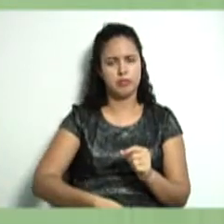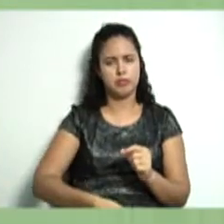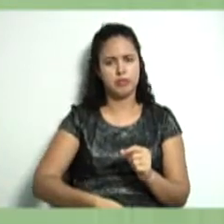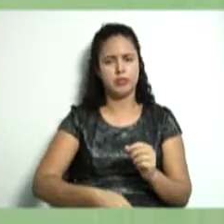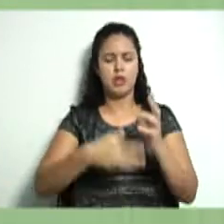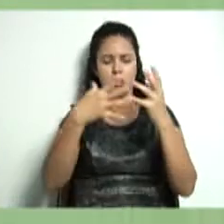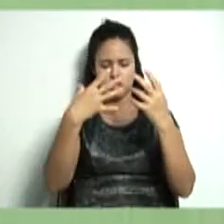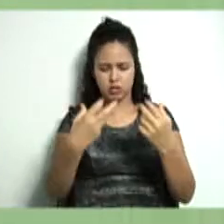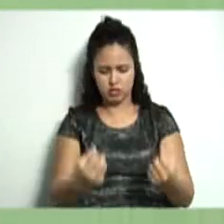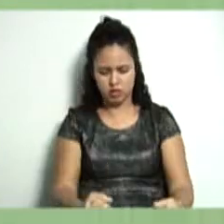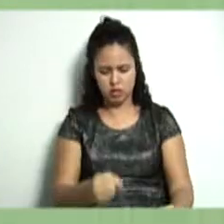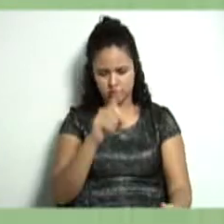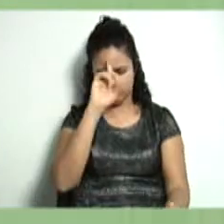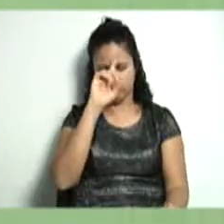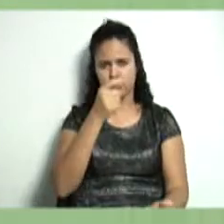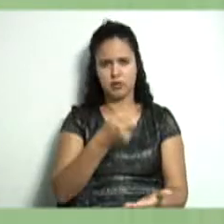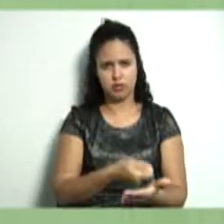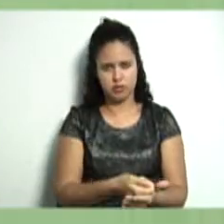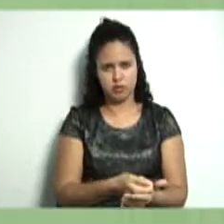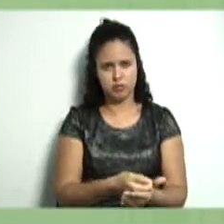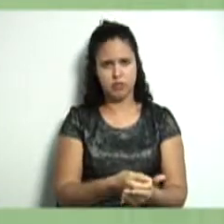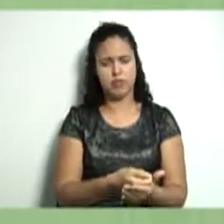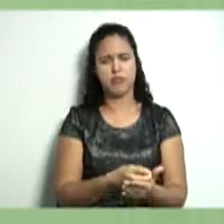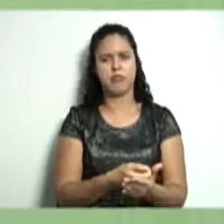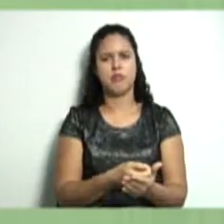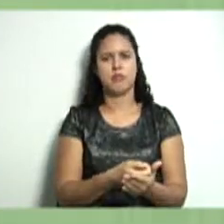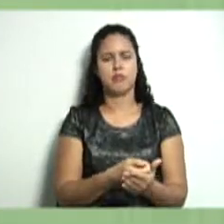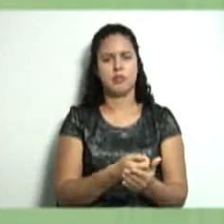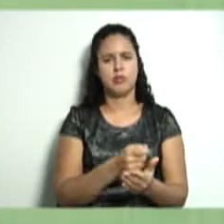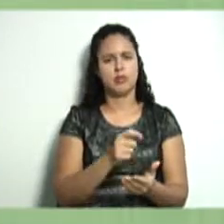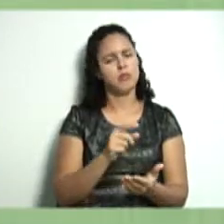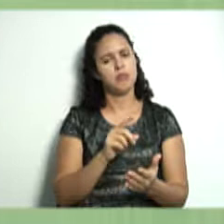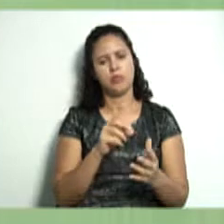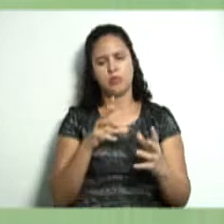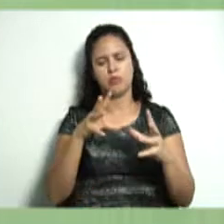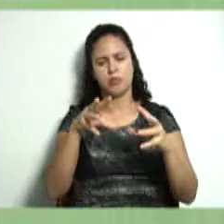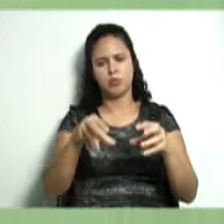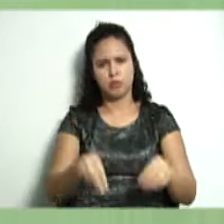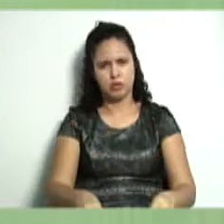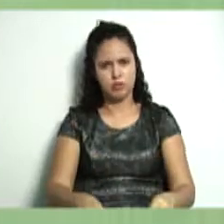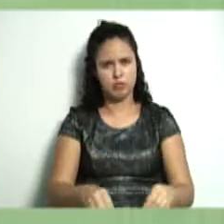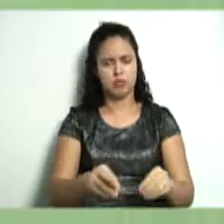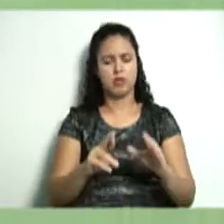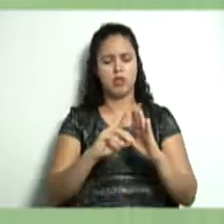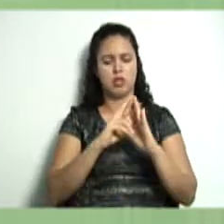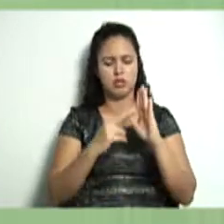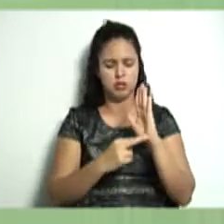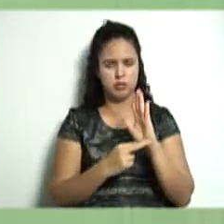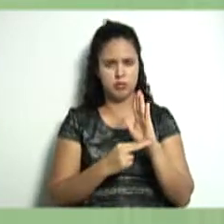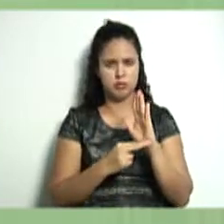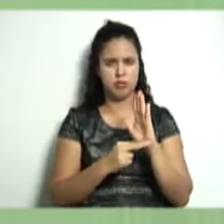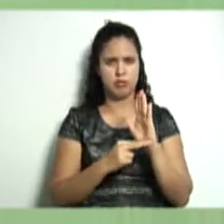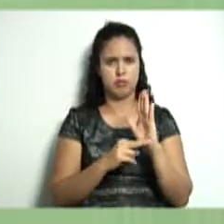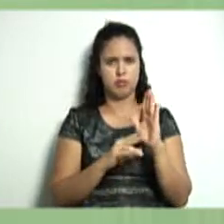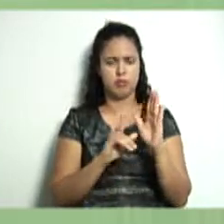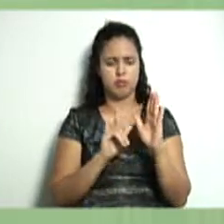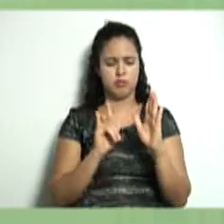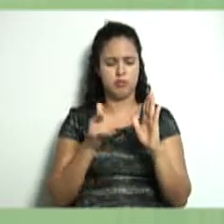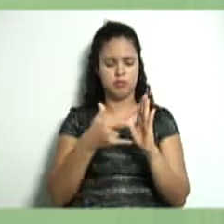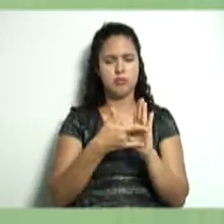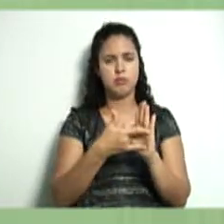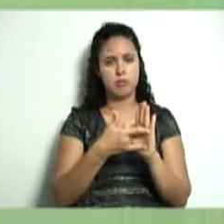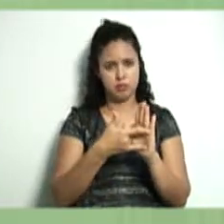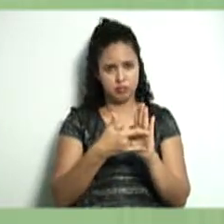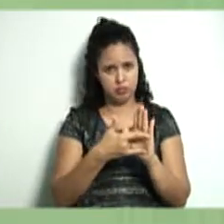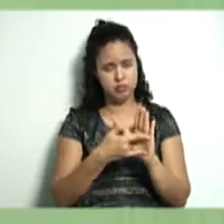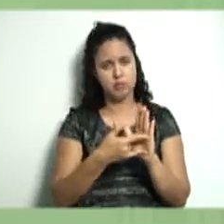acatar decisões do regime interno, se houver. Do regimento interno, se houver. Acatar as decisões do